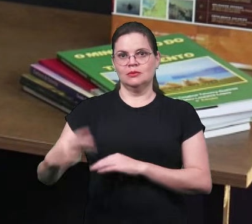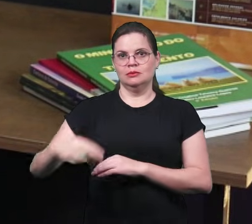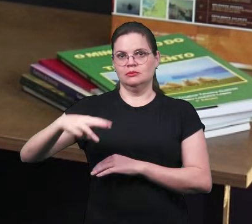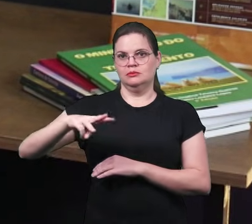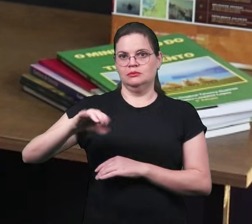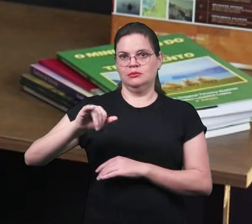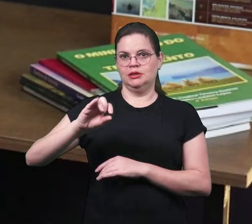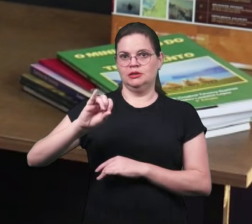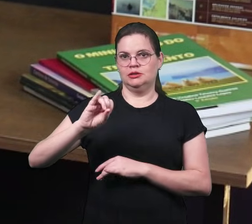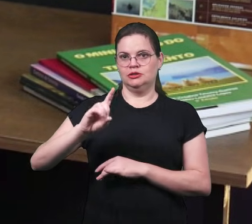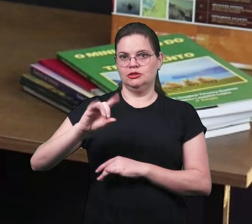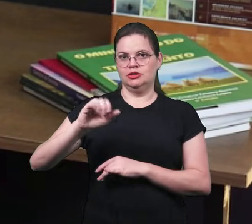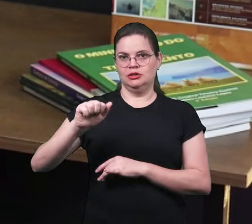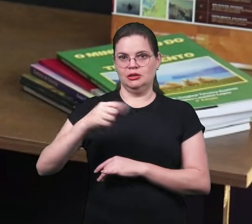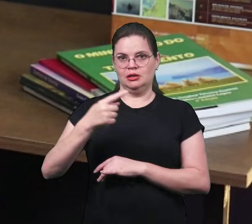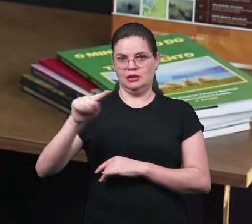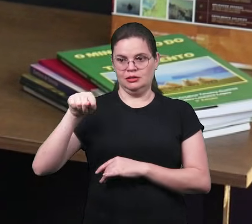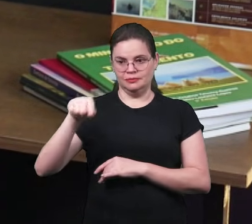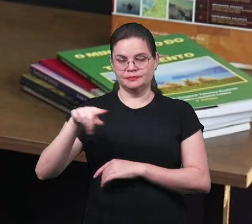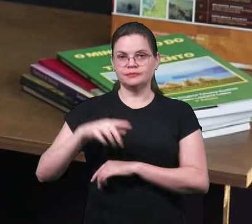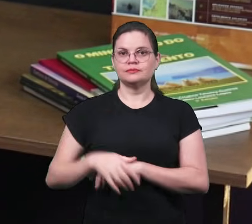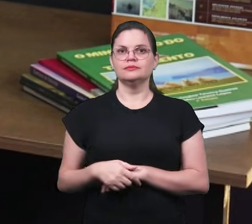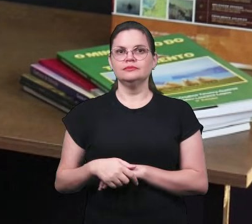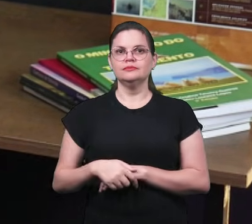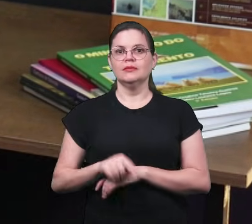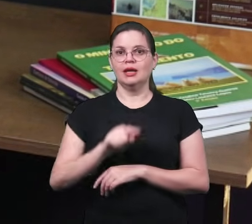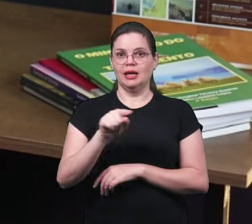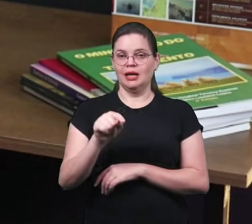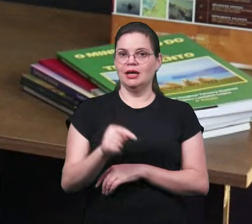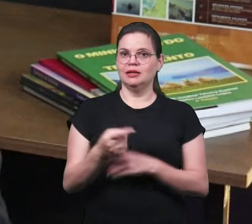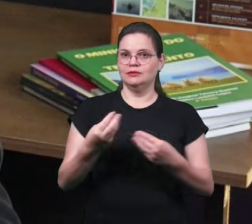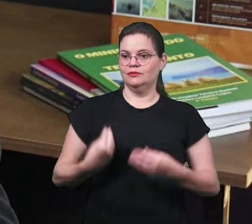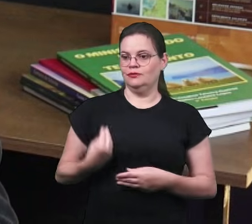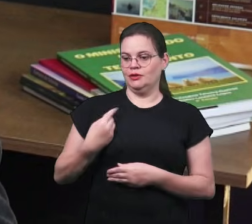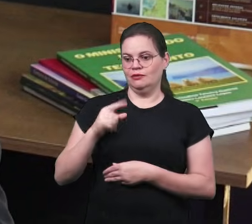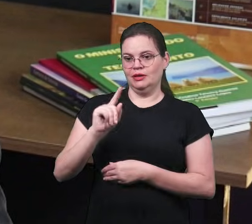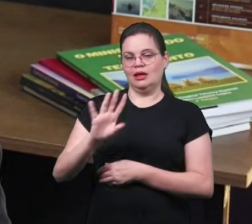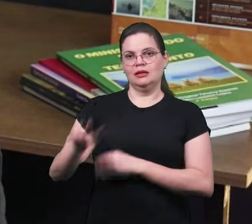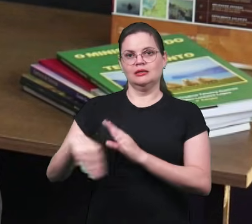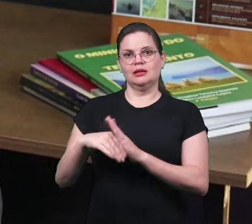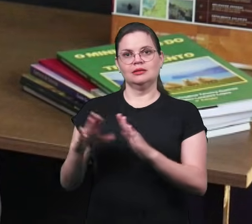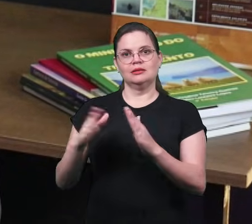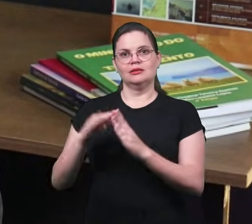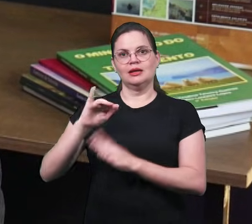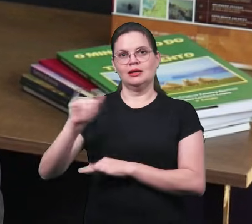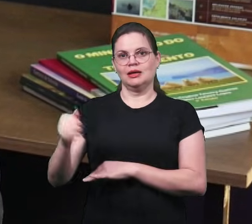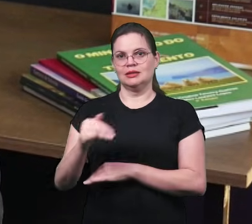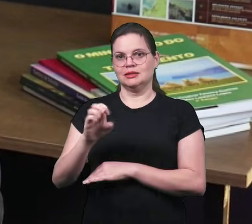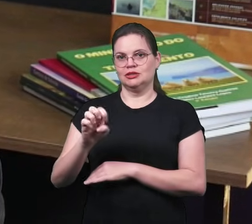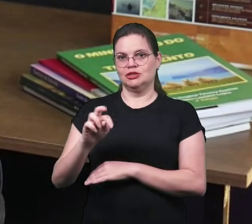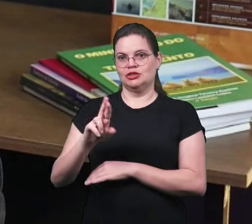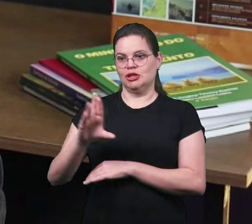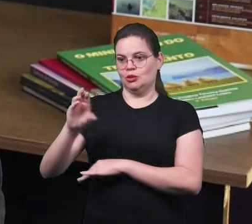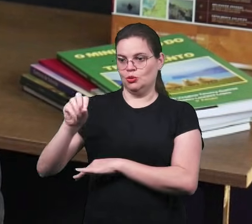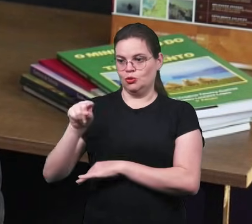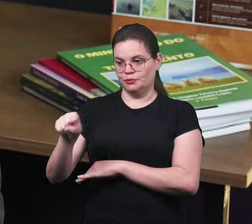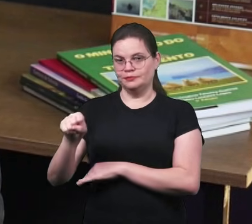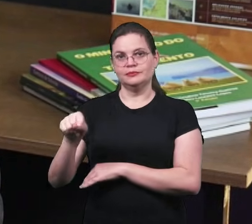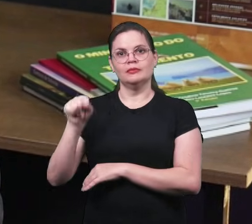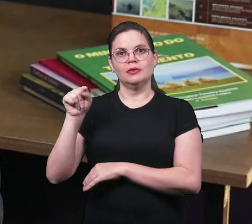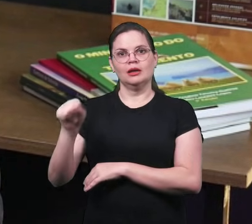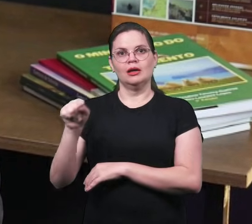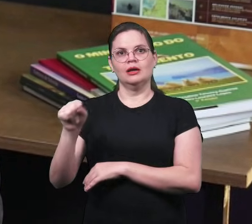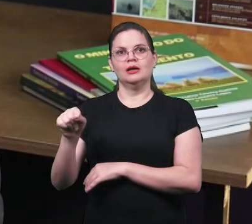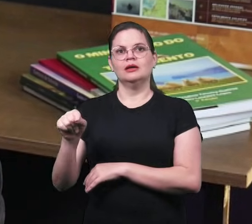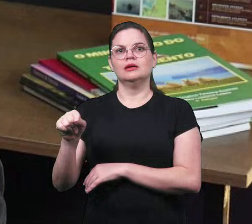pelo deserto ali, ele é recebido por Jetro, né? Então, Jetro já aparece nesse momento. E